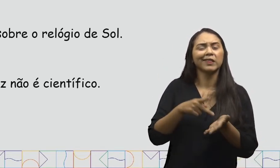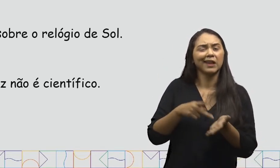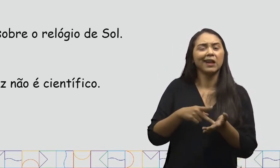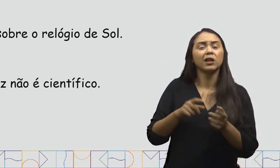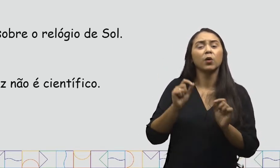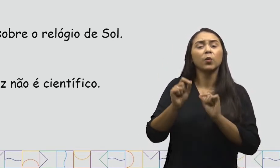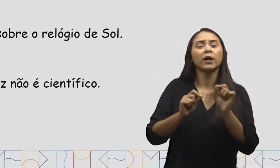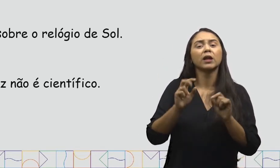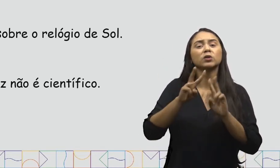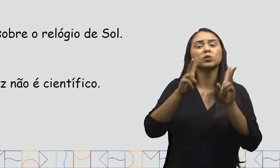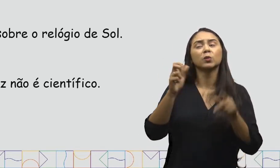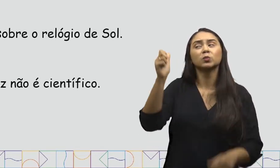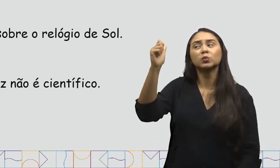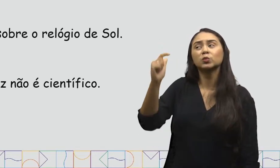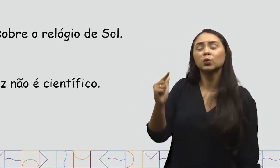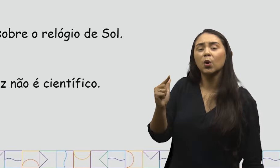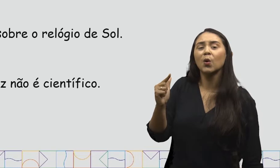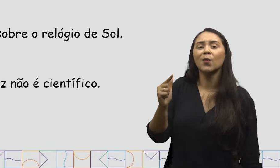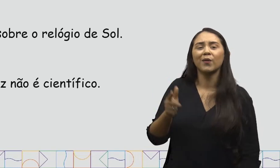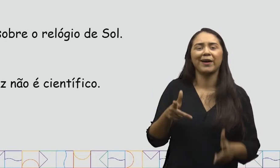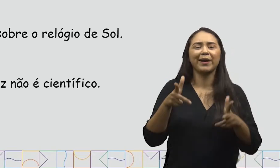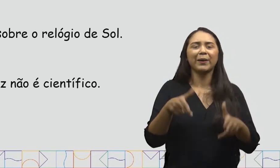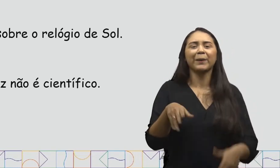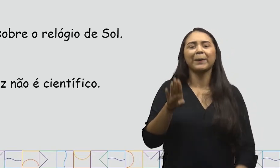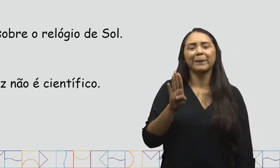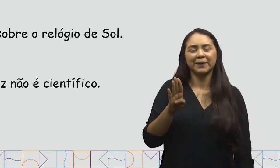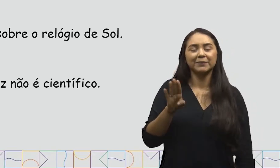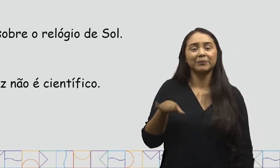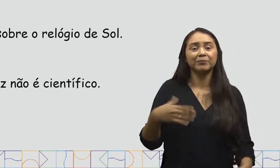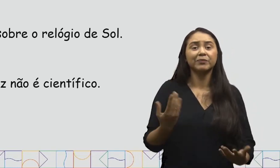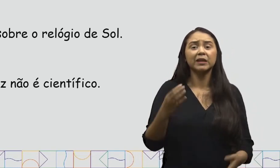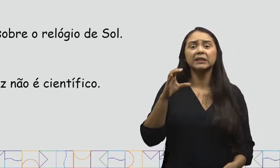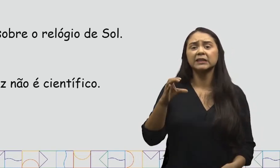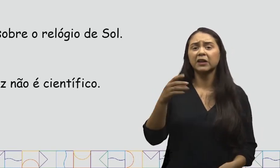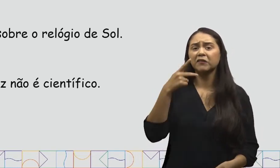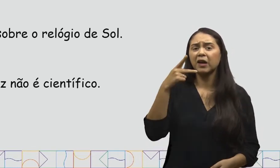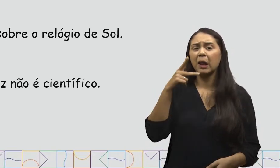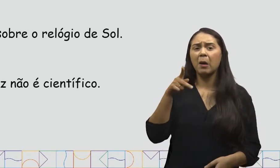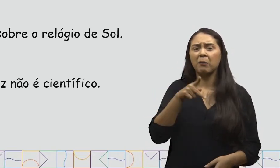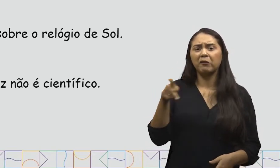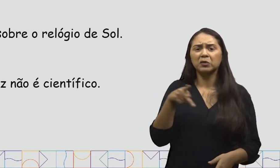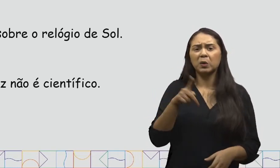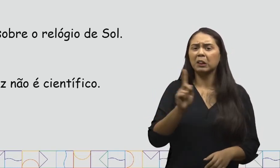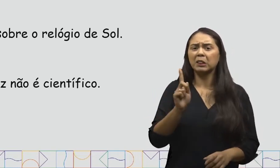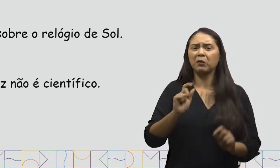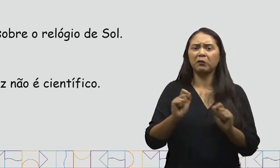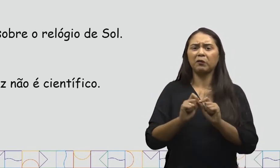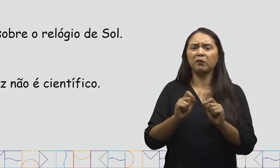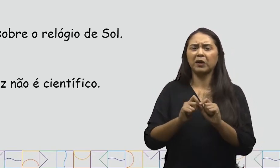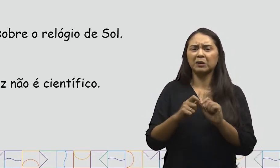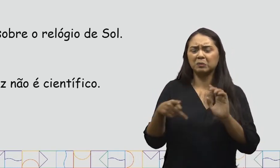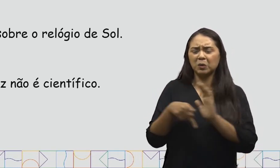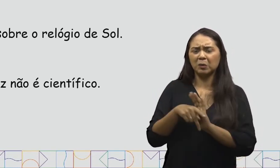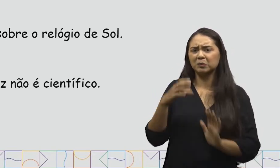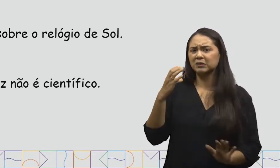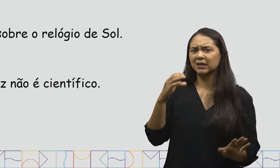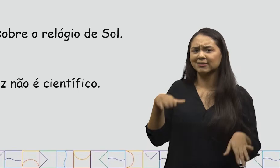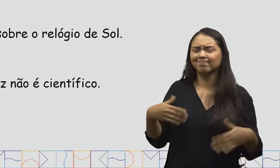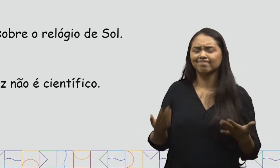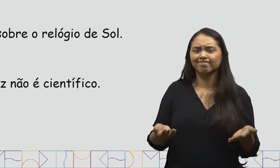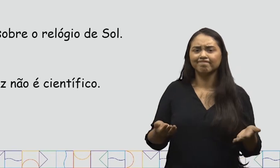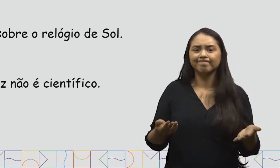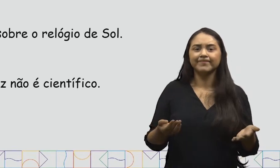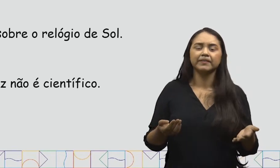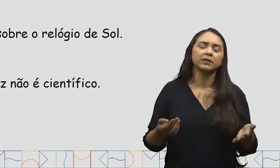verdade, foi sobre o Sol, assim como está na letra B. E na letra C diz que a professora fez um experimento que não é